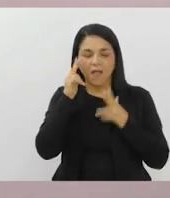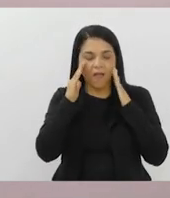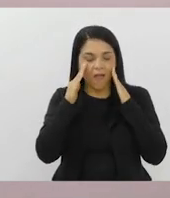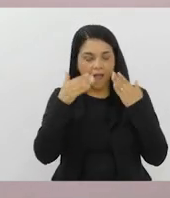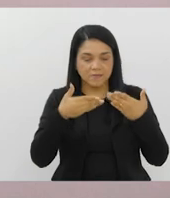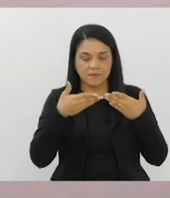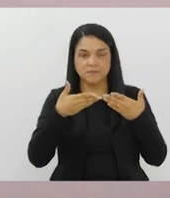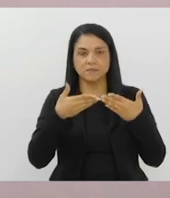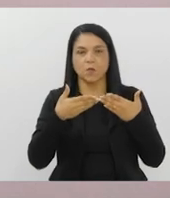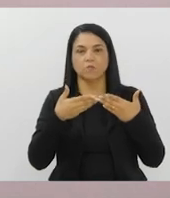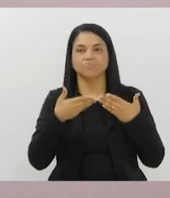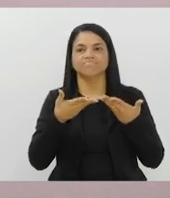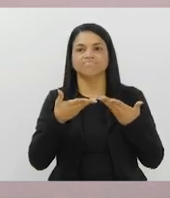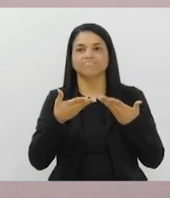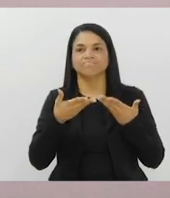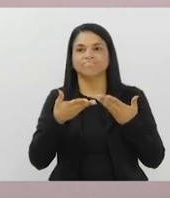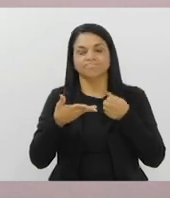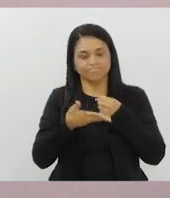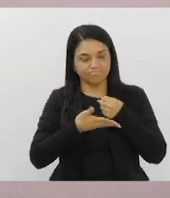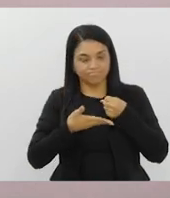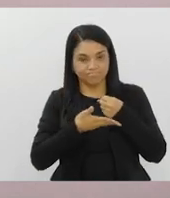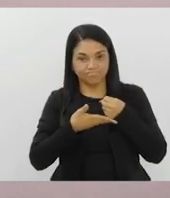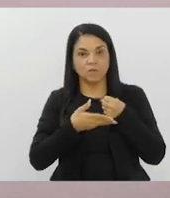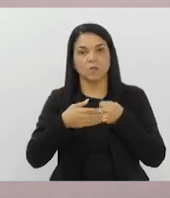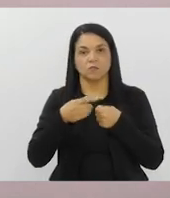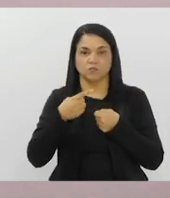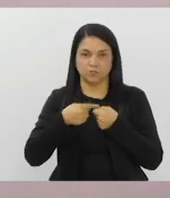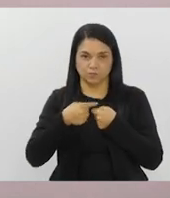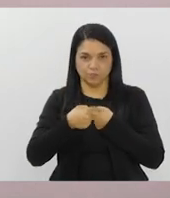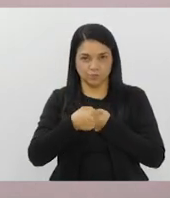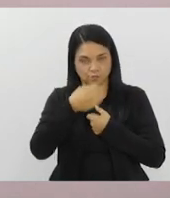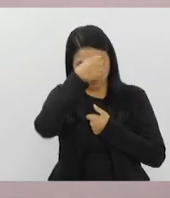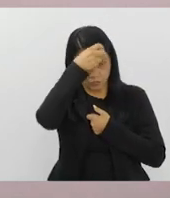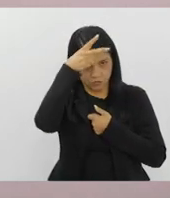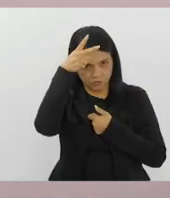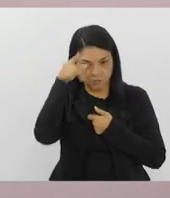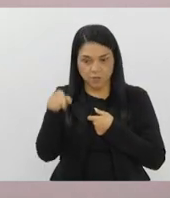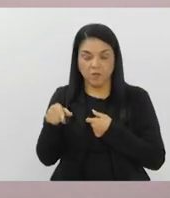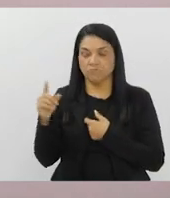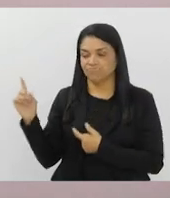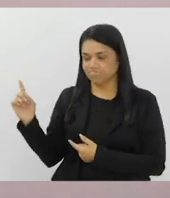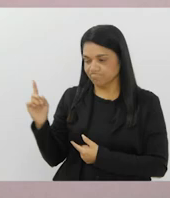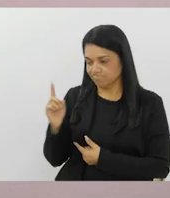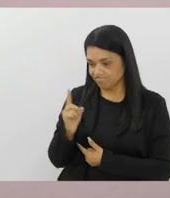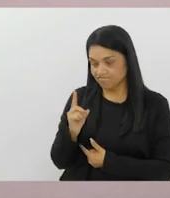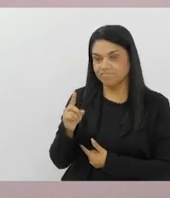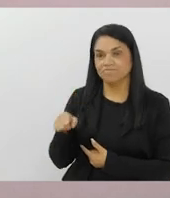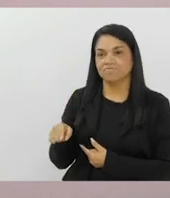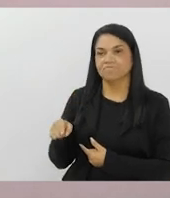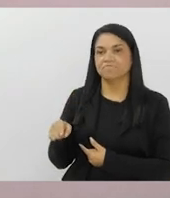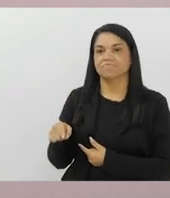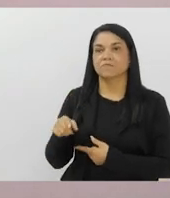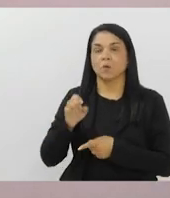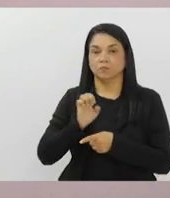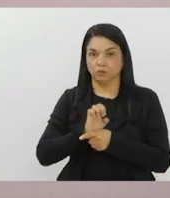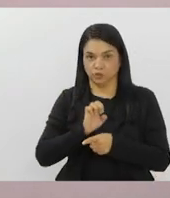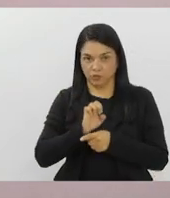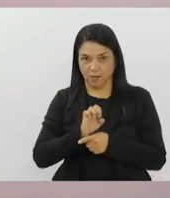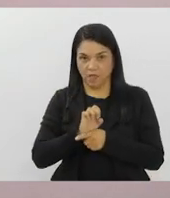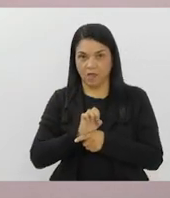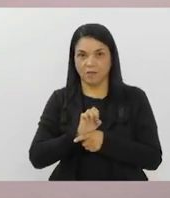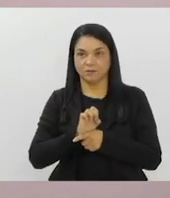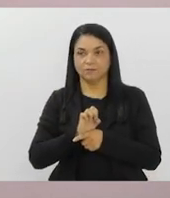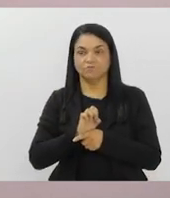os municípios e, portanto, a sua disponibilidade de vir aqui enquanto Estado falar a